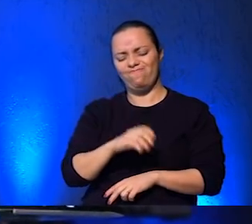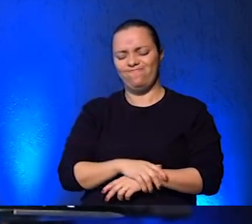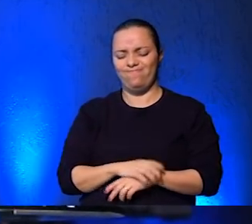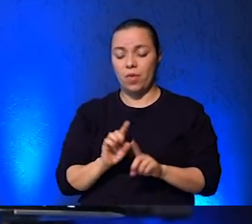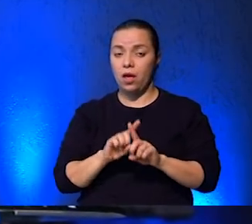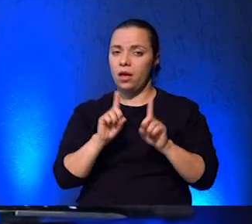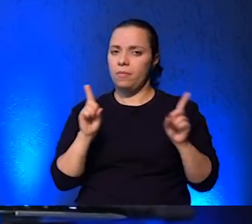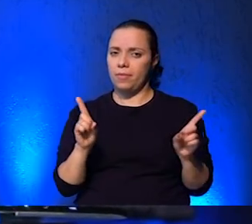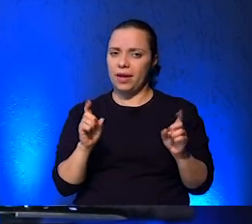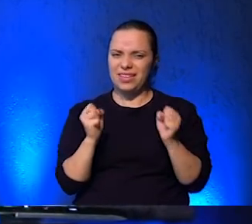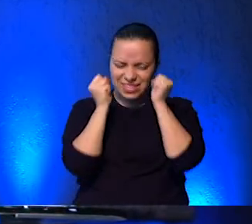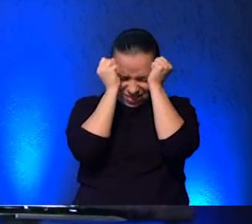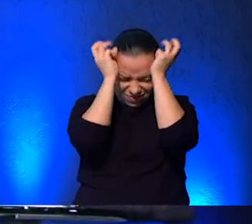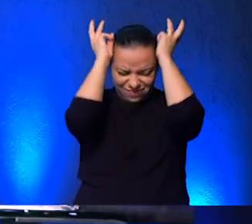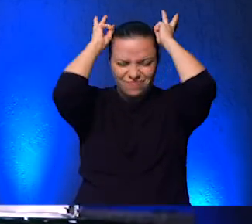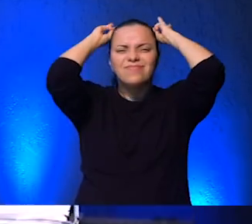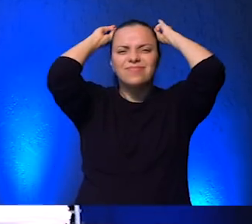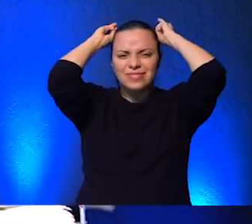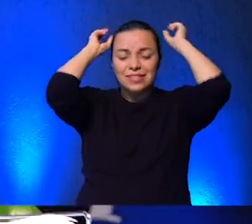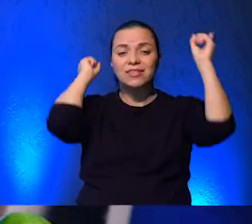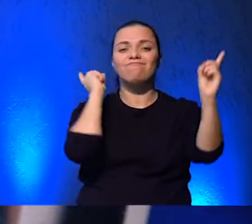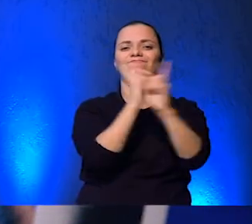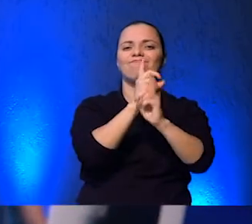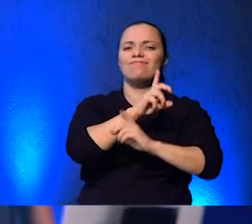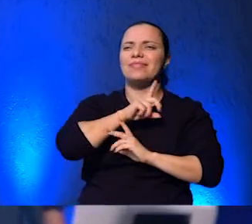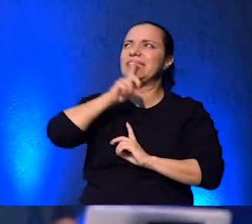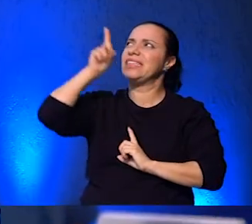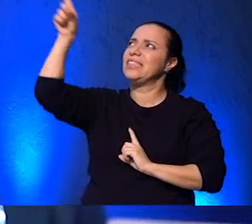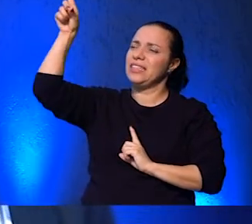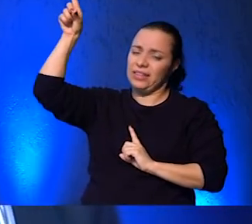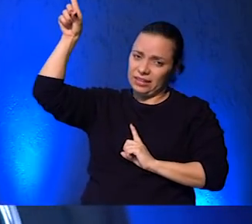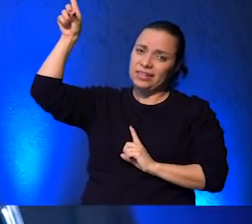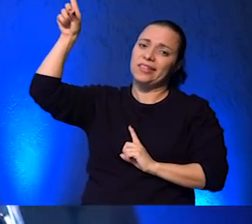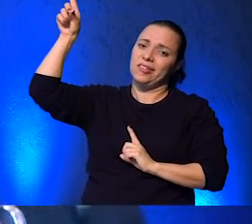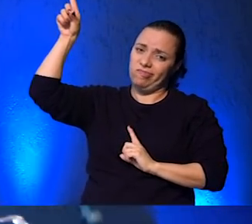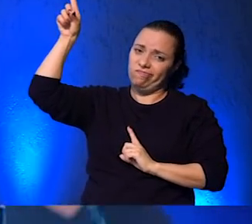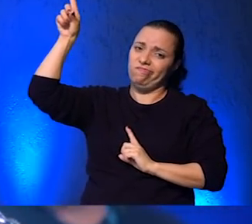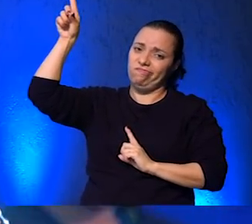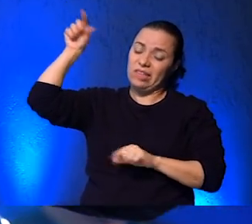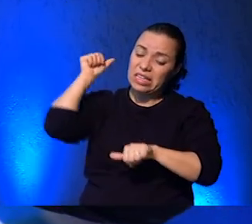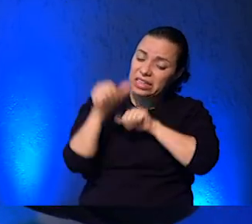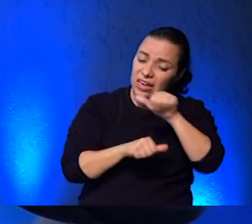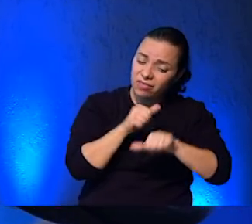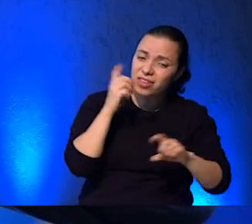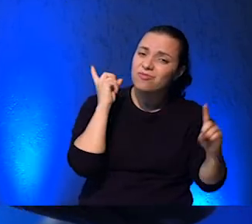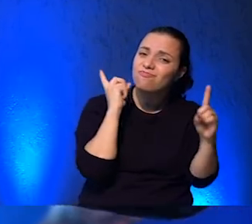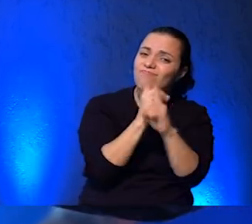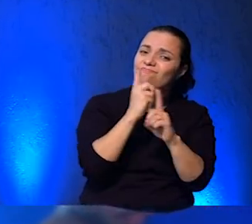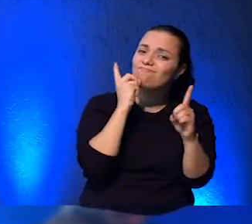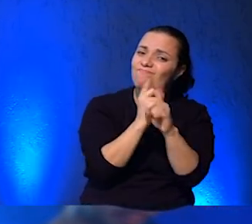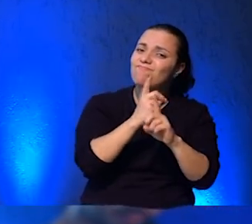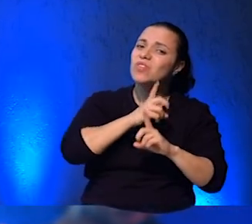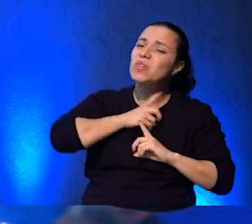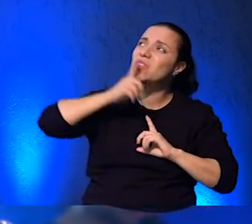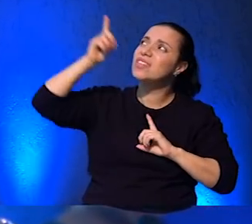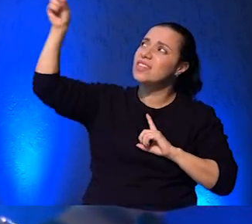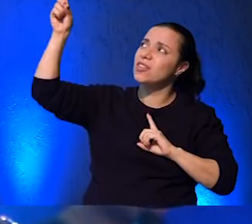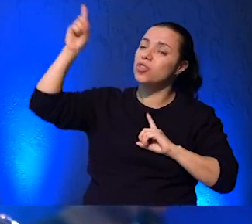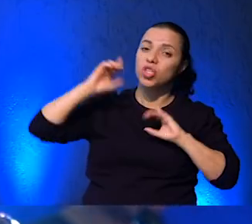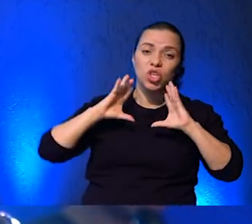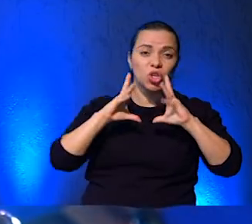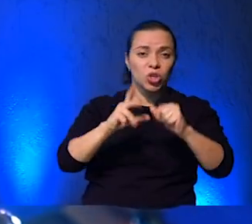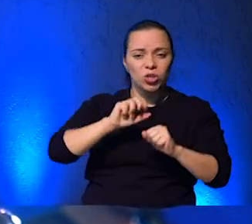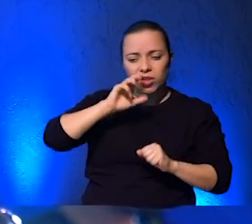moisés tem um encontro com deus e através do seu encontro com deus todos seu